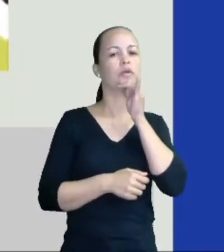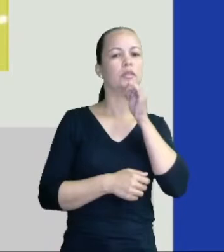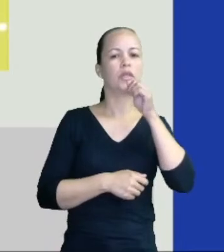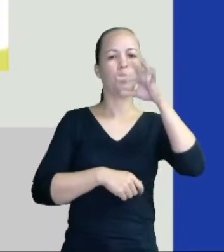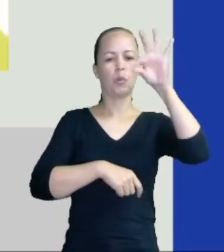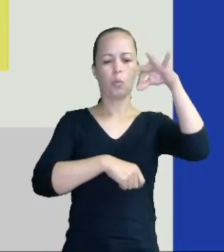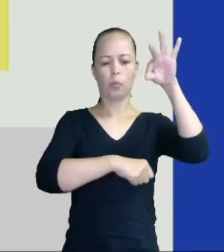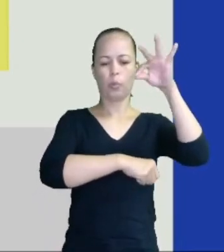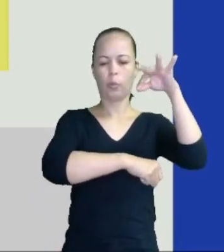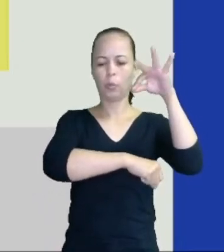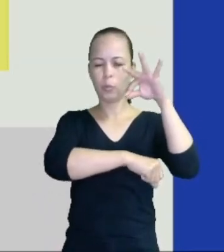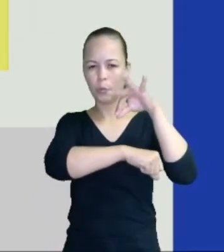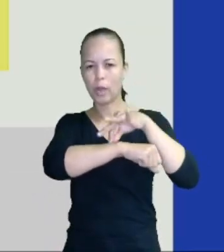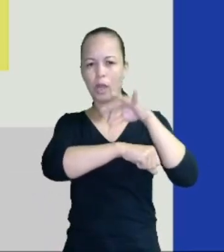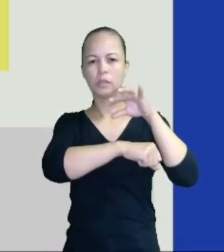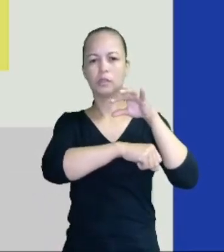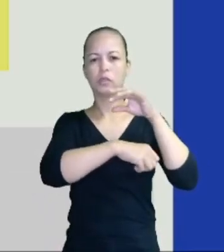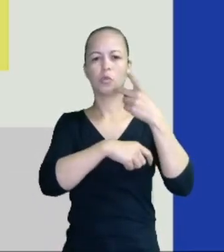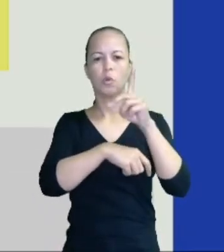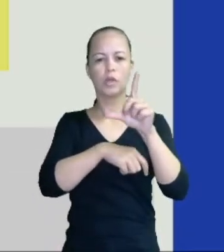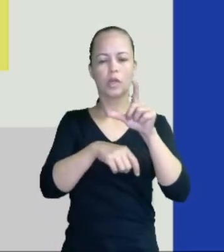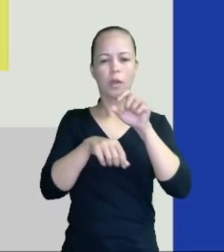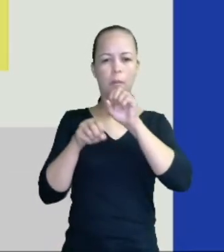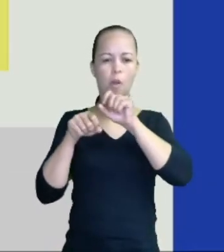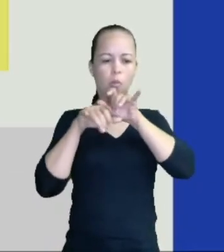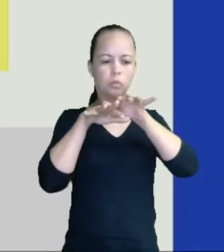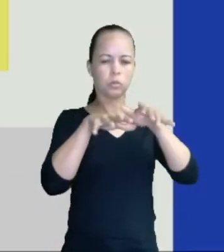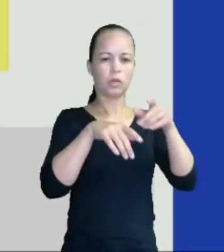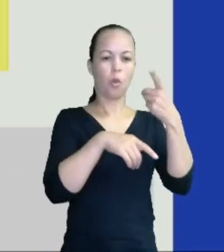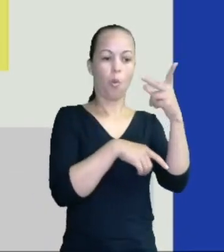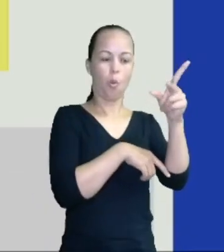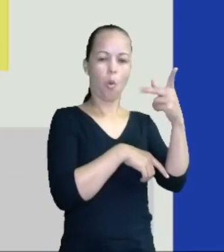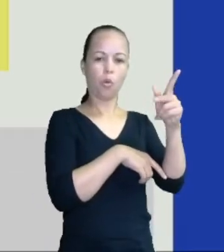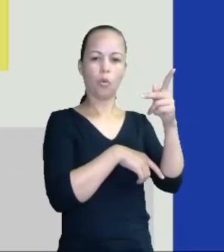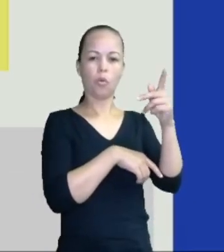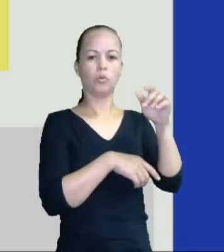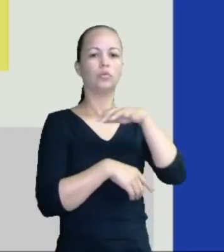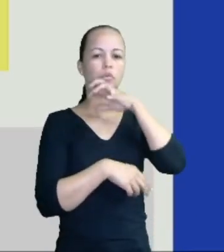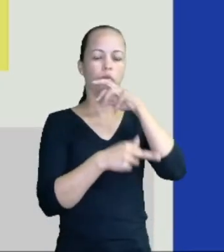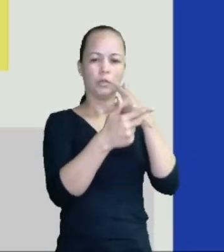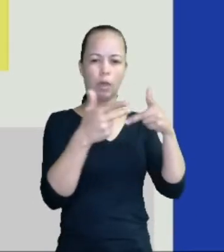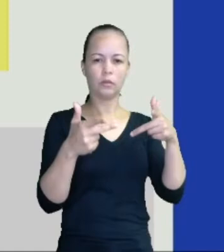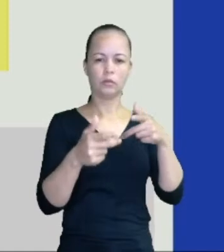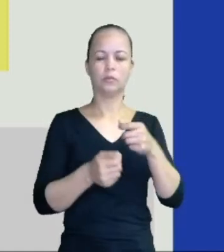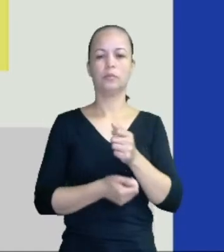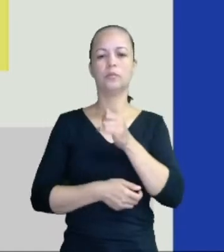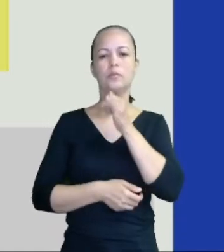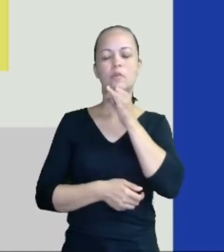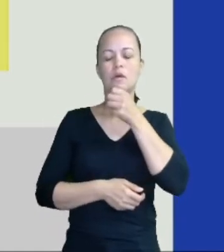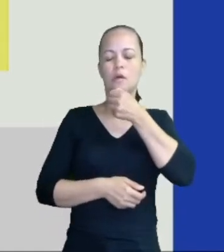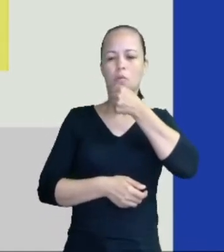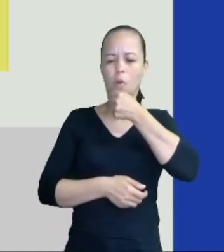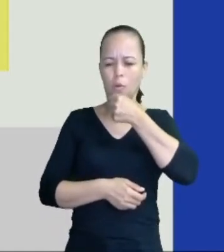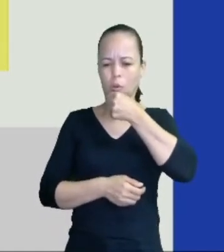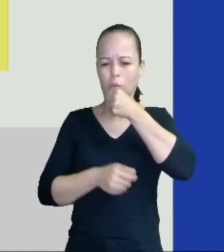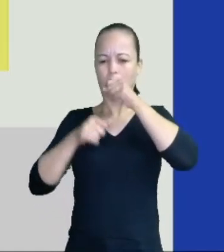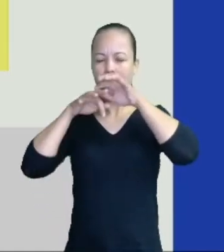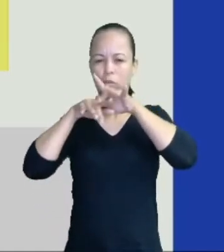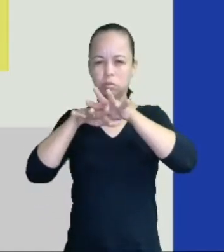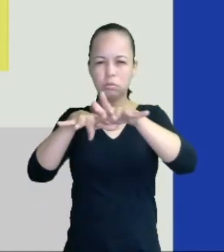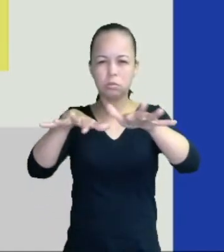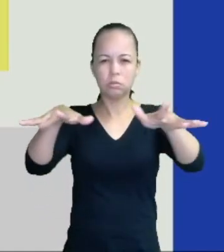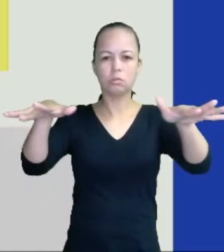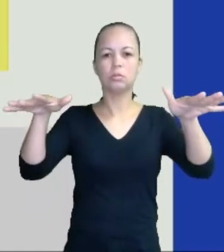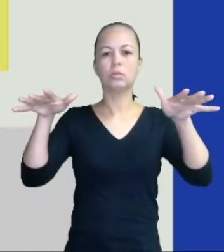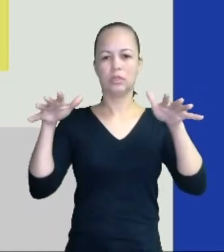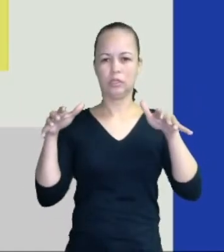a sua picada pode propagar o vírus, infectando outro animal. Quando tossimos, os vírus se distribuem pelo ar, transmitindo-se